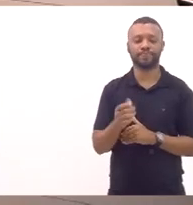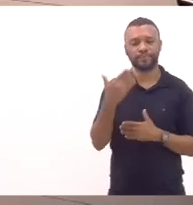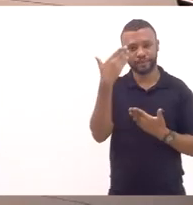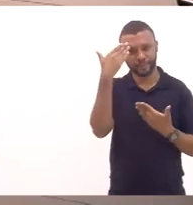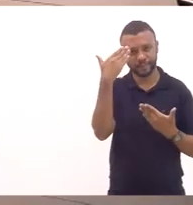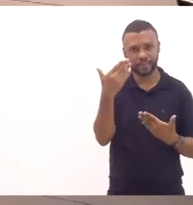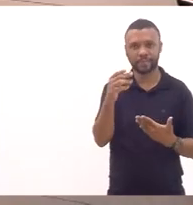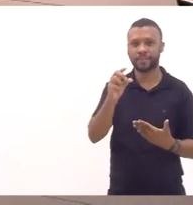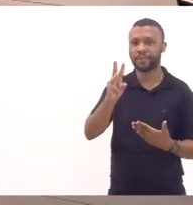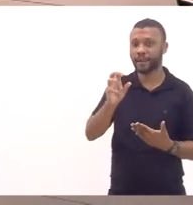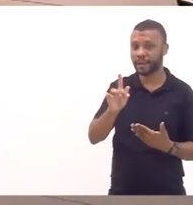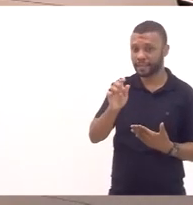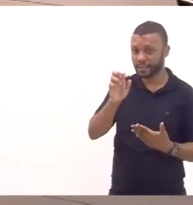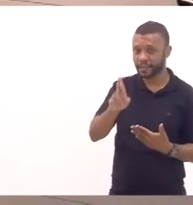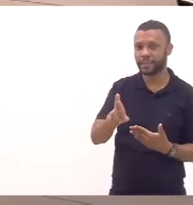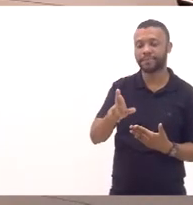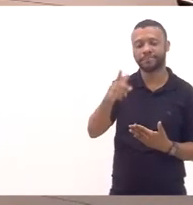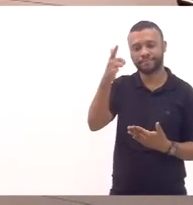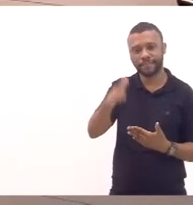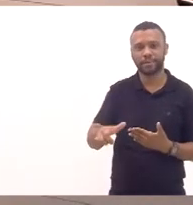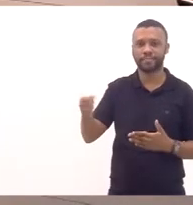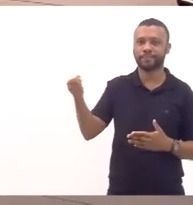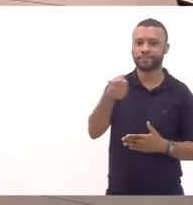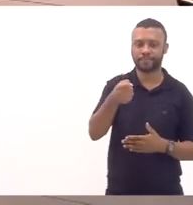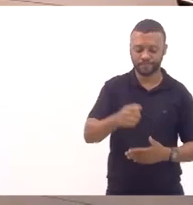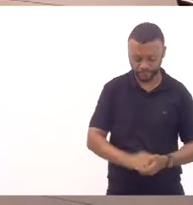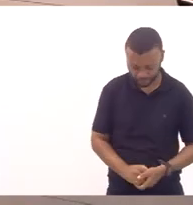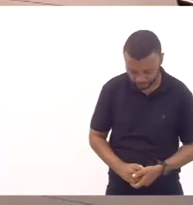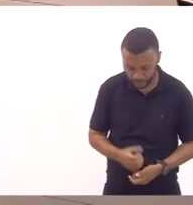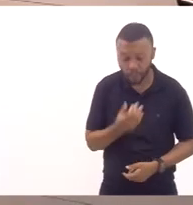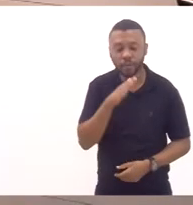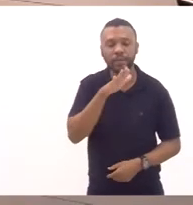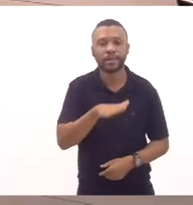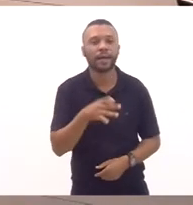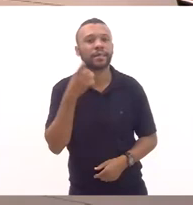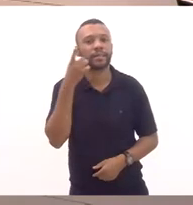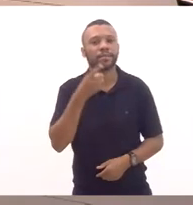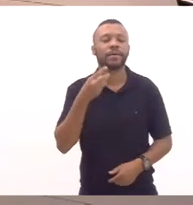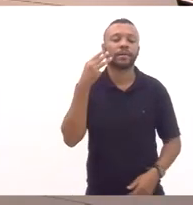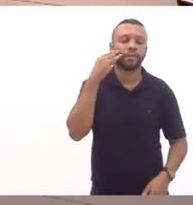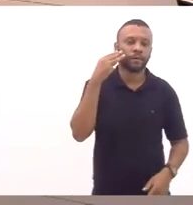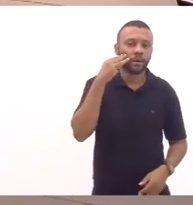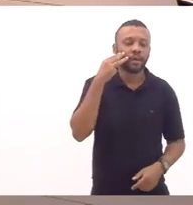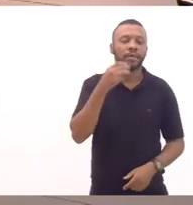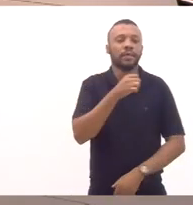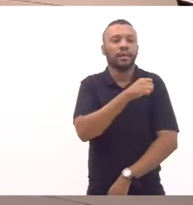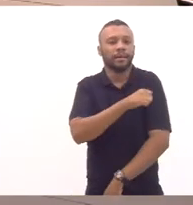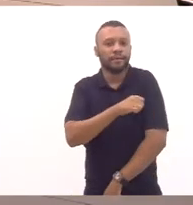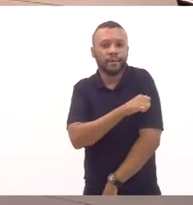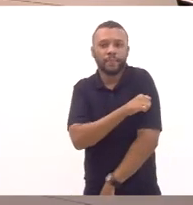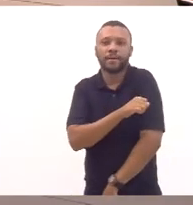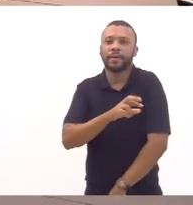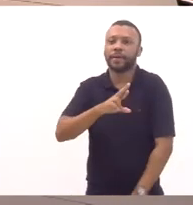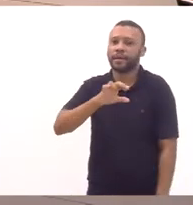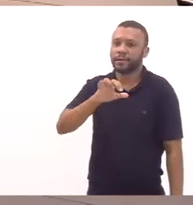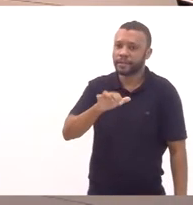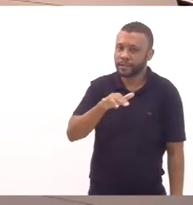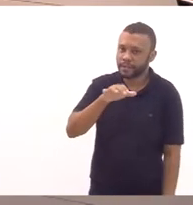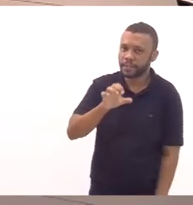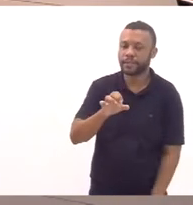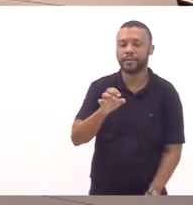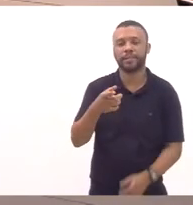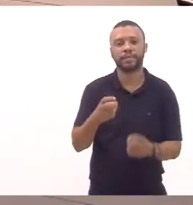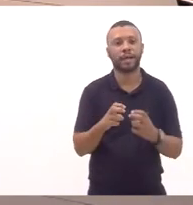sua intervenção. Boa tarde, senhora deputada Mônica Francisco, a enfermeira Rejane, que está online, os